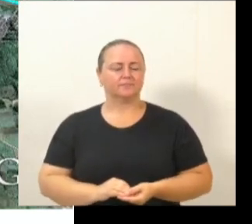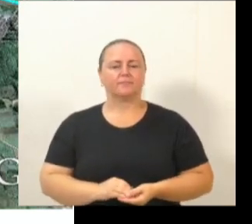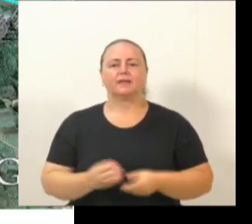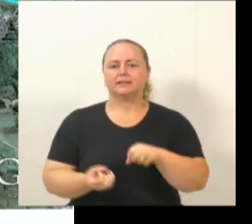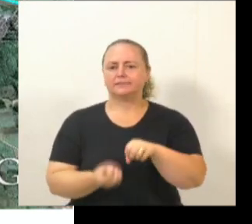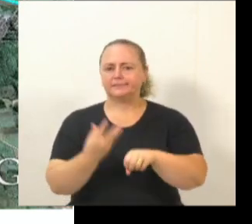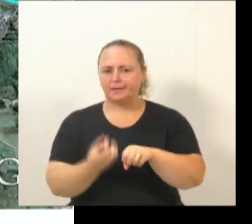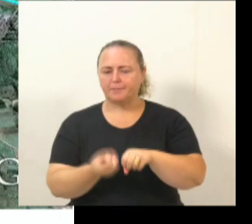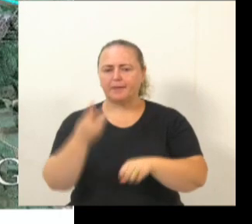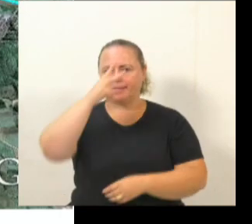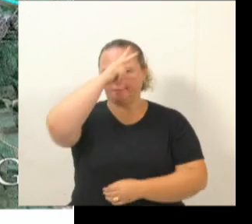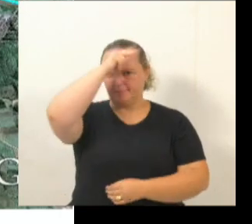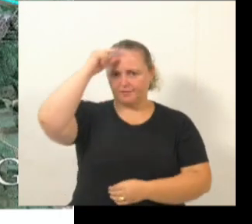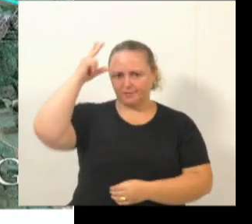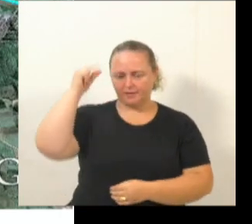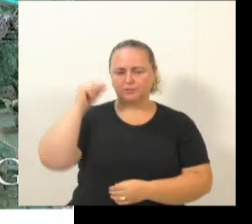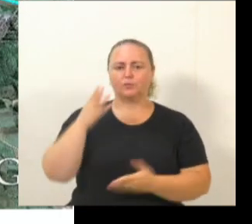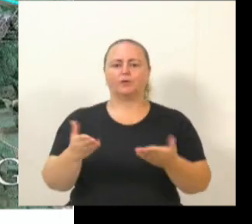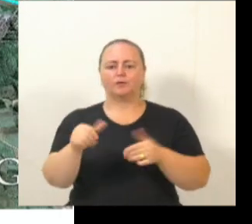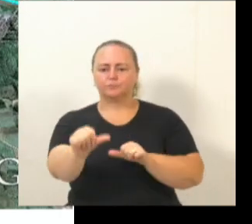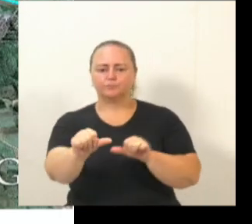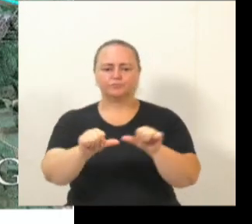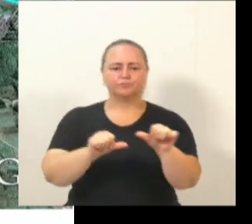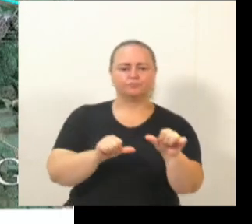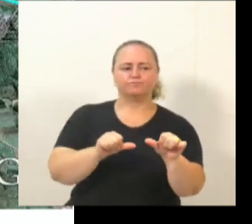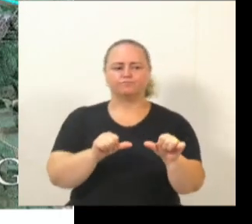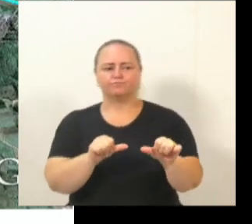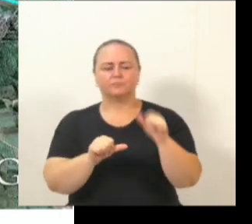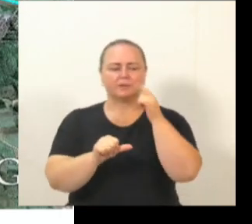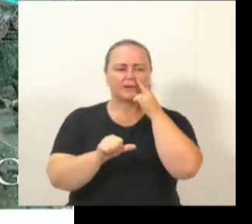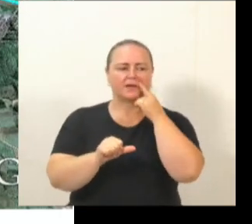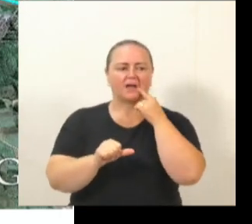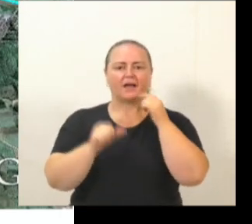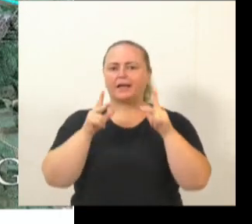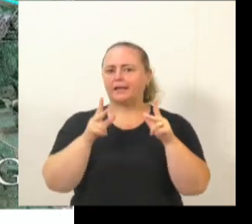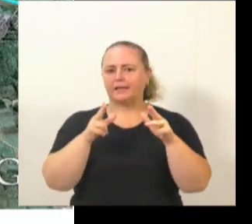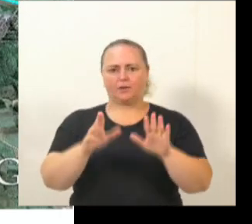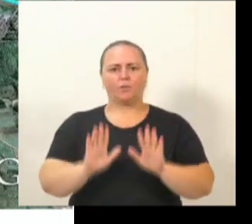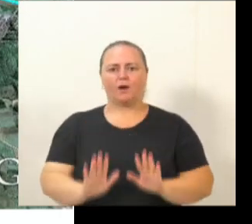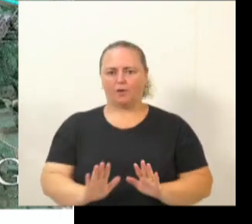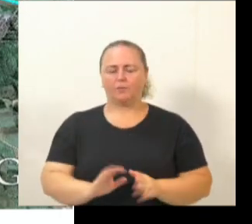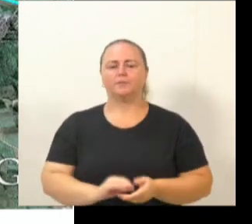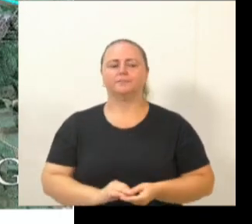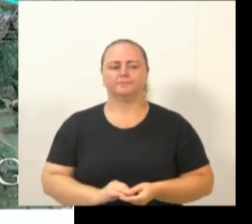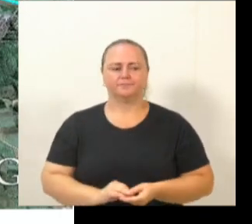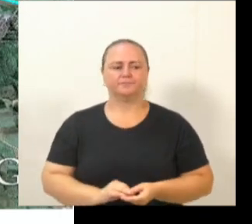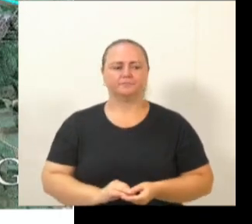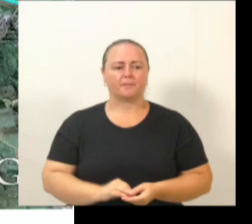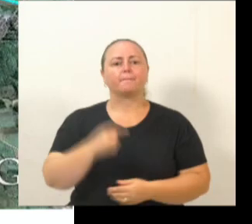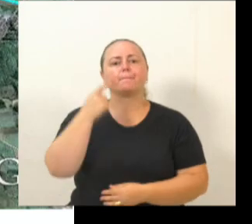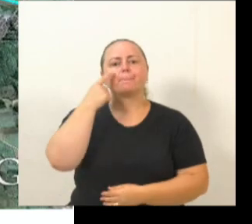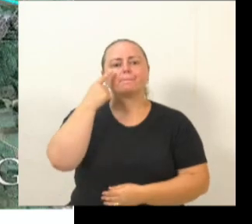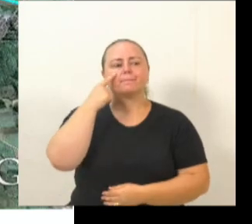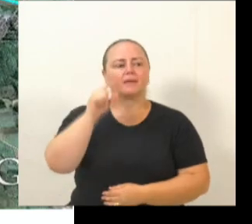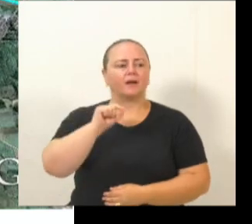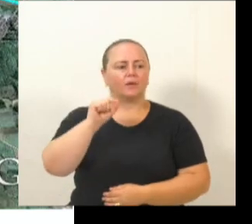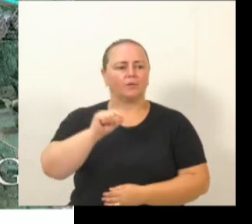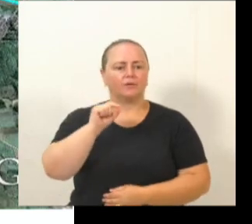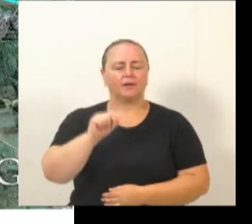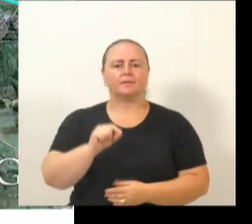e da concessionária trocadas em exatamente igual tamanho, para que não houvesse um